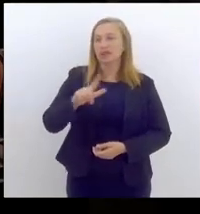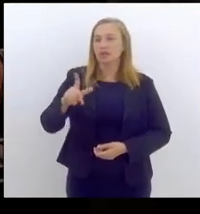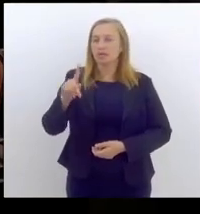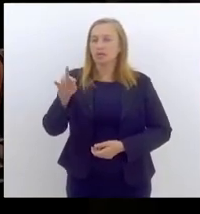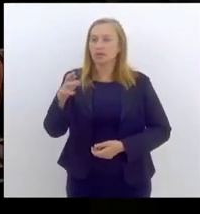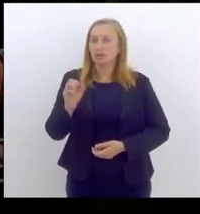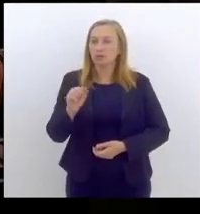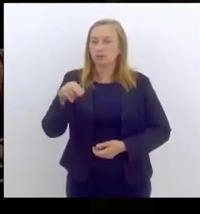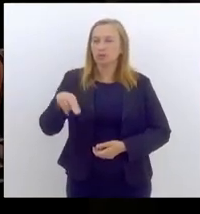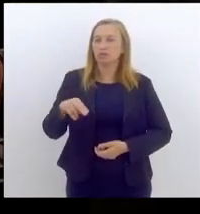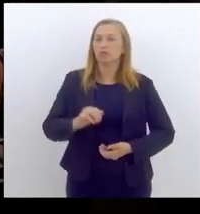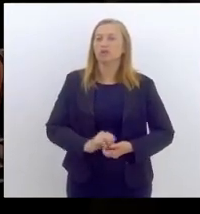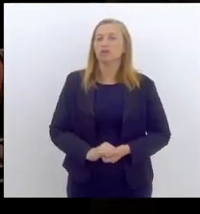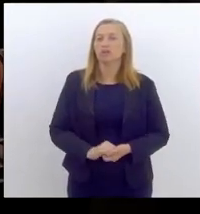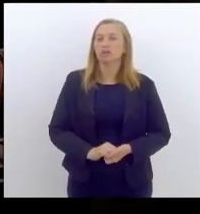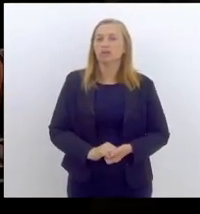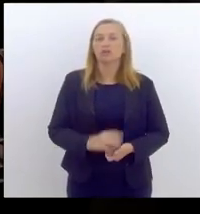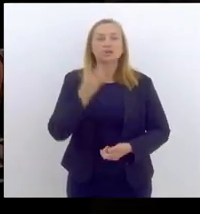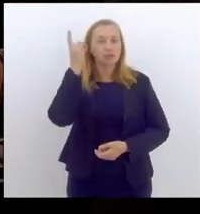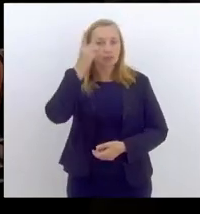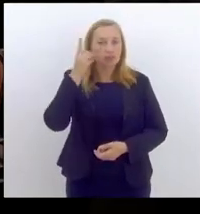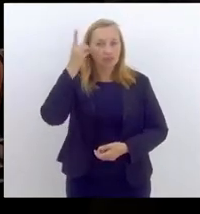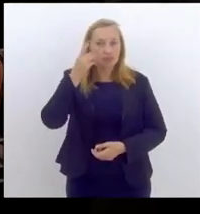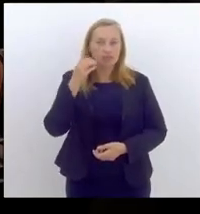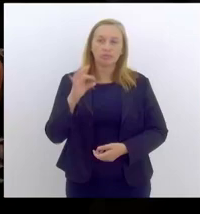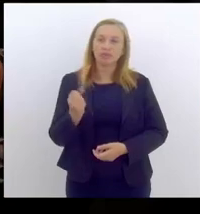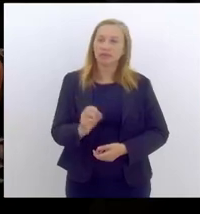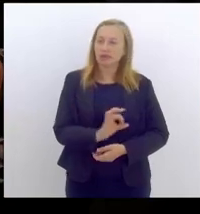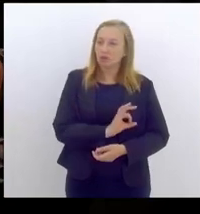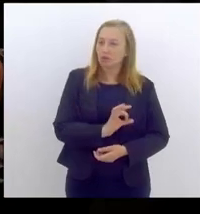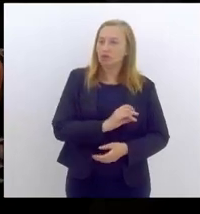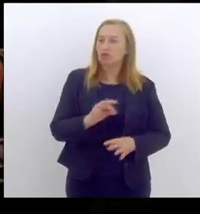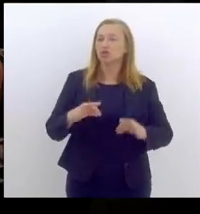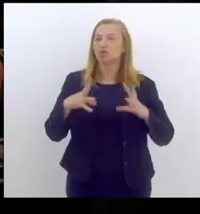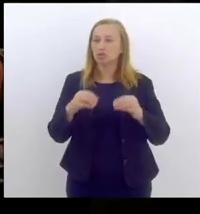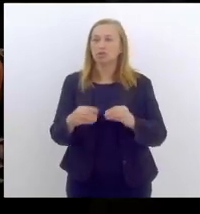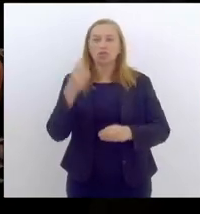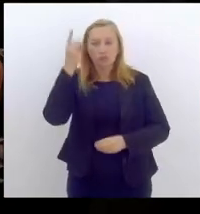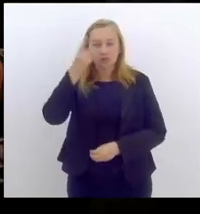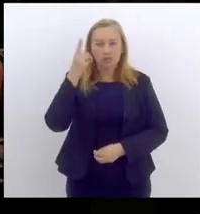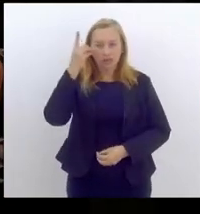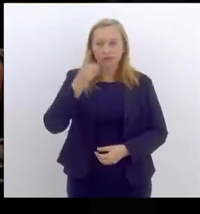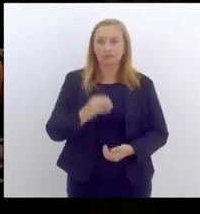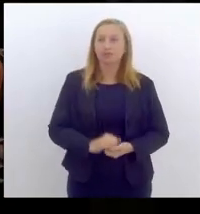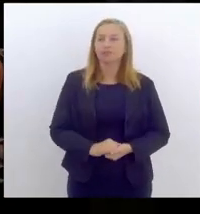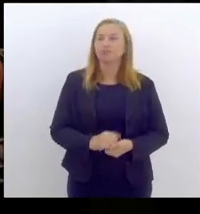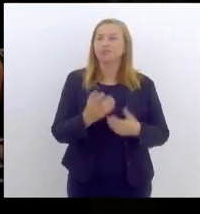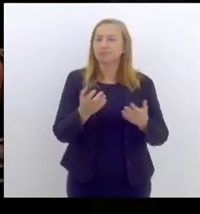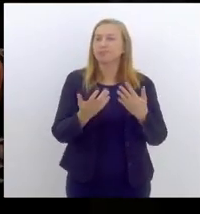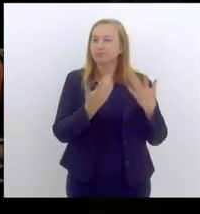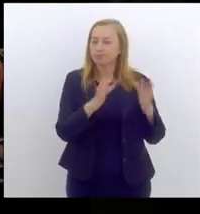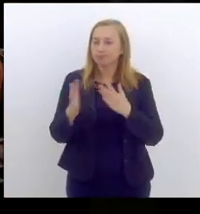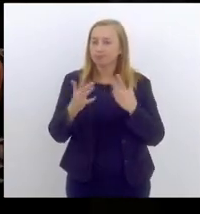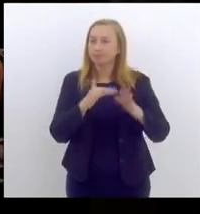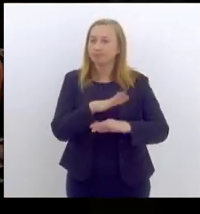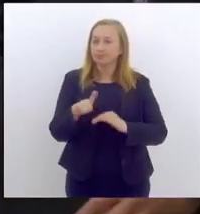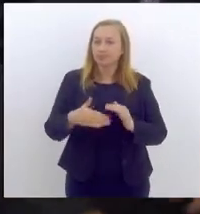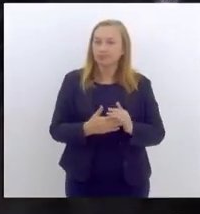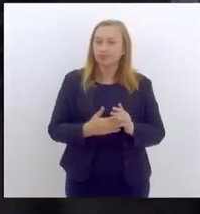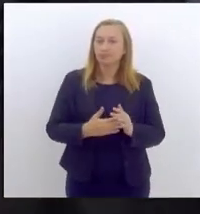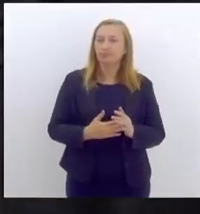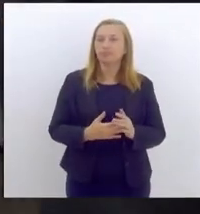Senhora deputada Mata Rocha, a todos os deputados presentes, quero aqui saudar todos que se fazem presente nesta